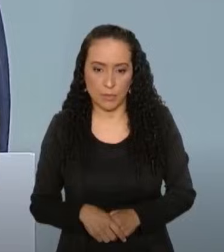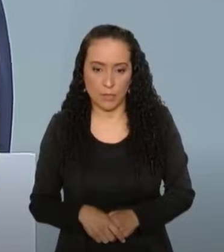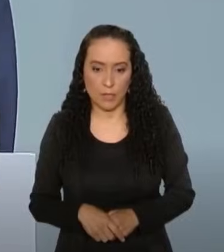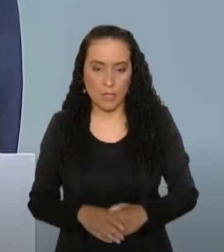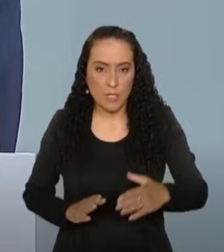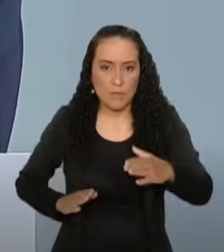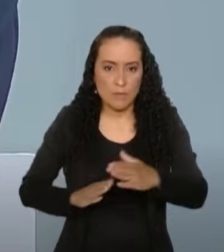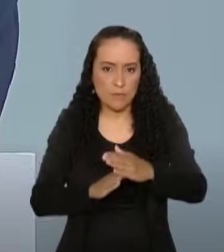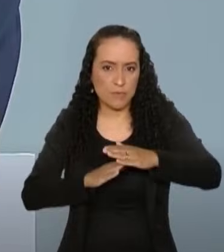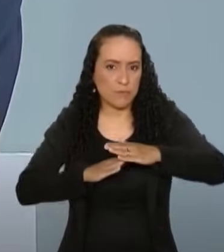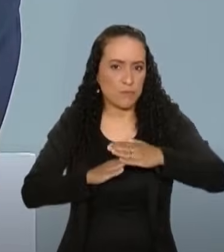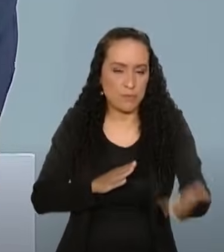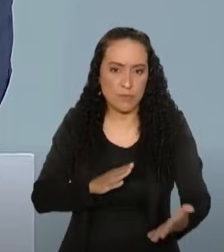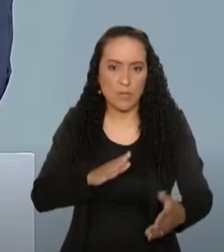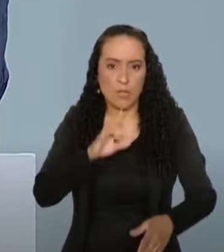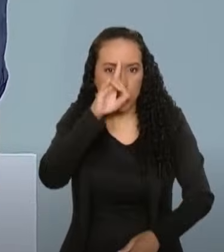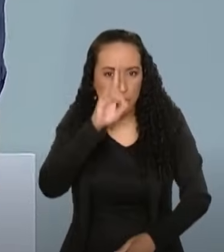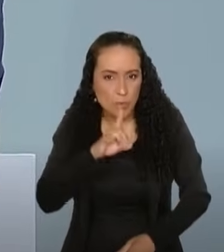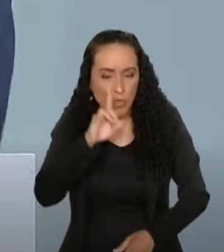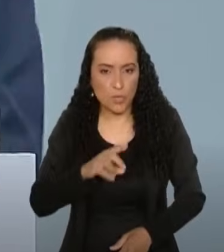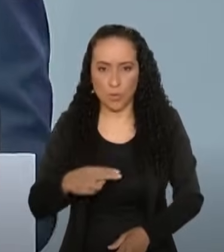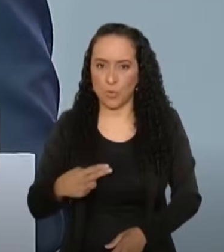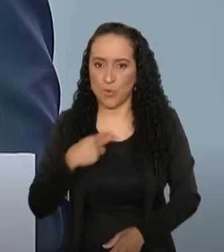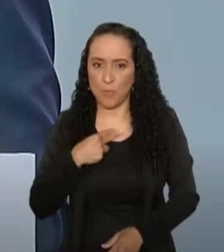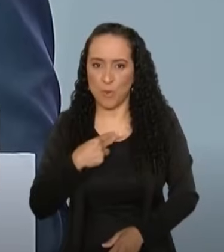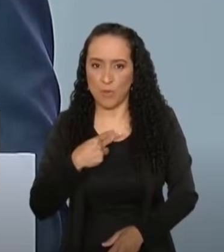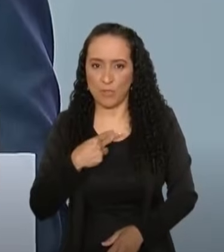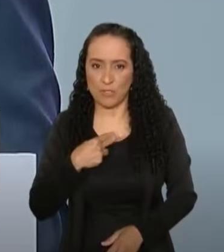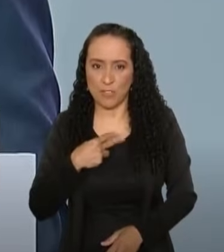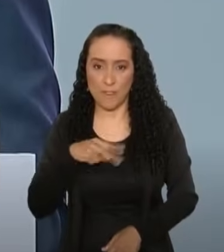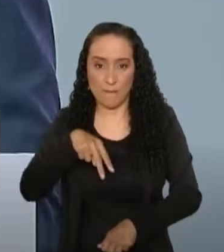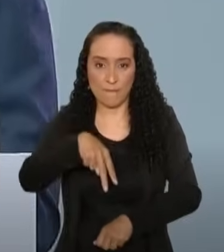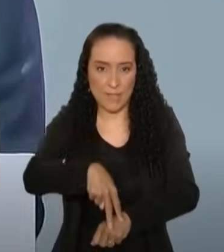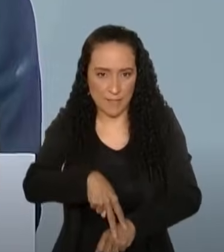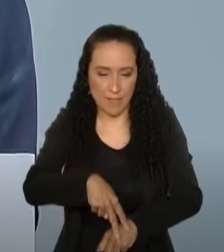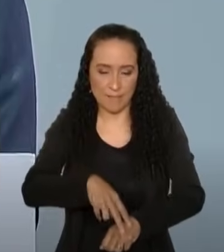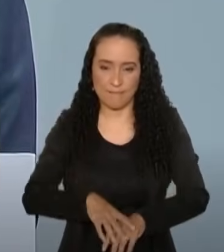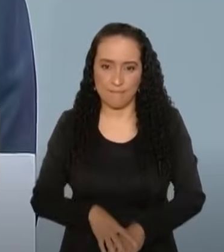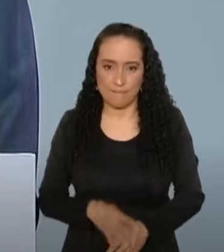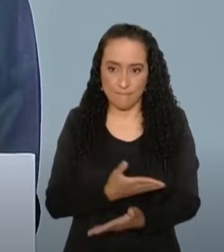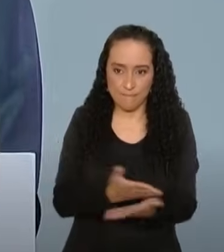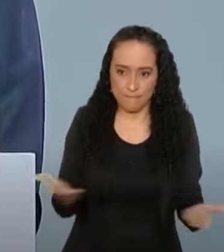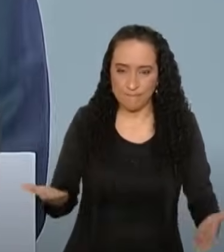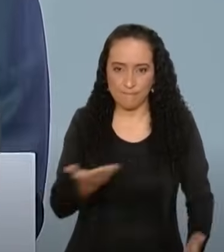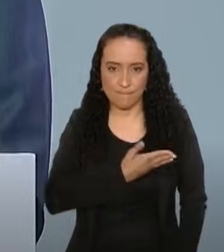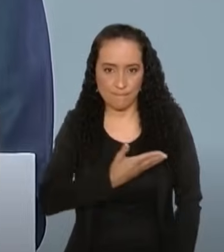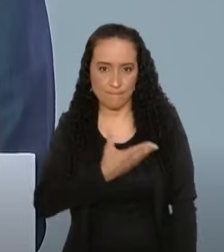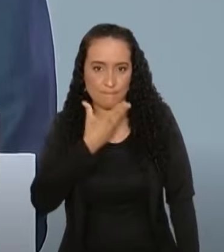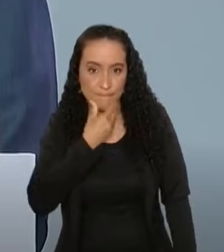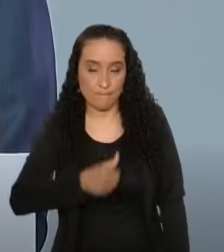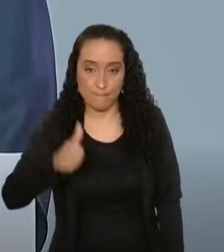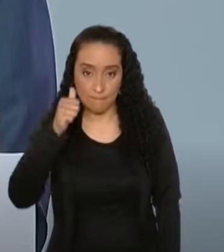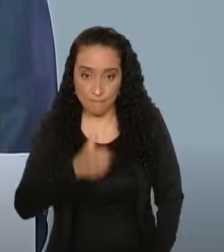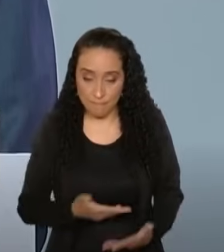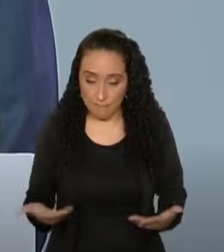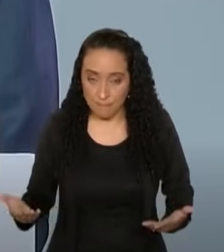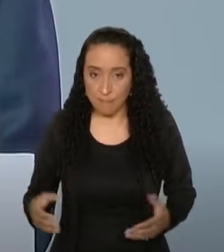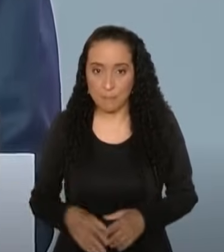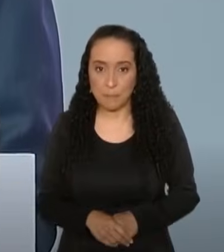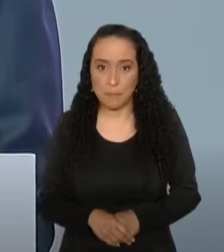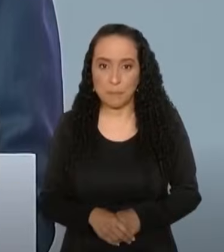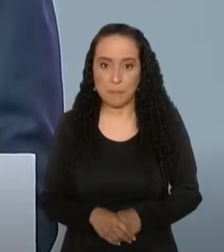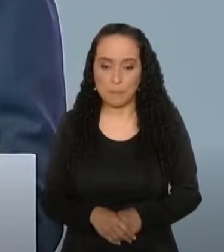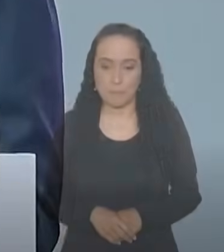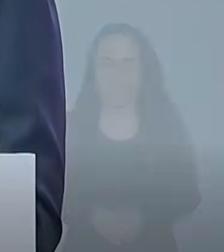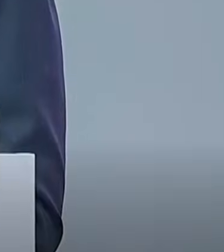essa barreira é um risco que não podemos correr. Queridas amigas e queridos amigos,